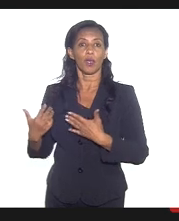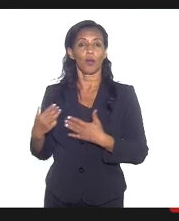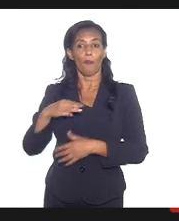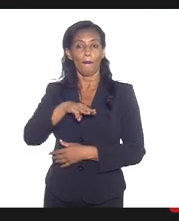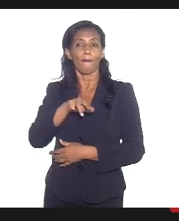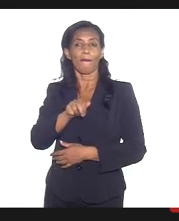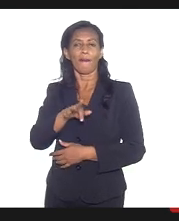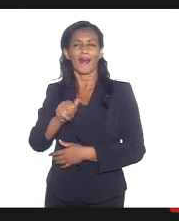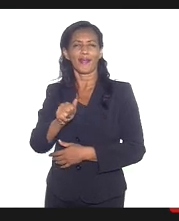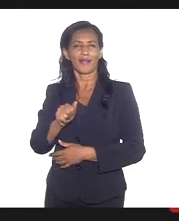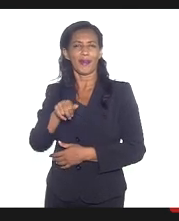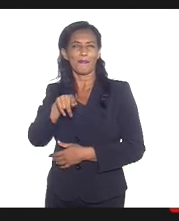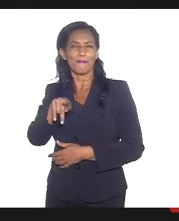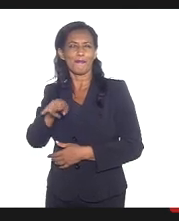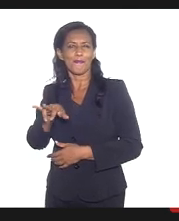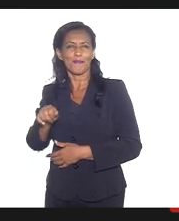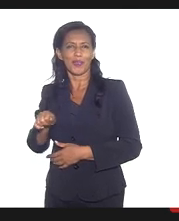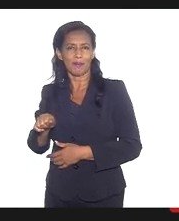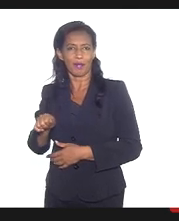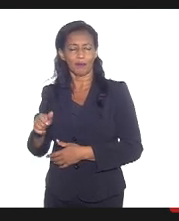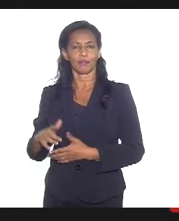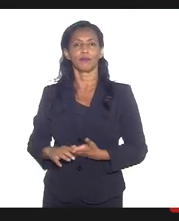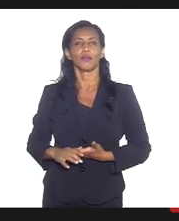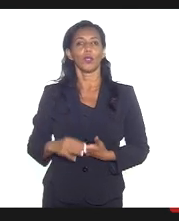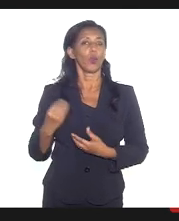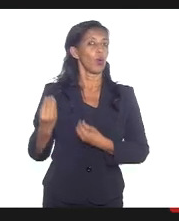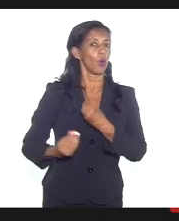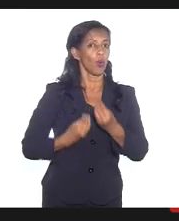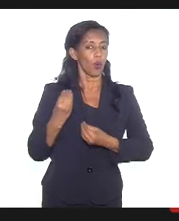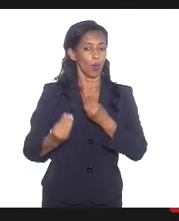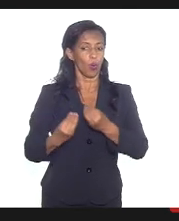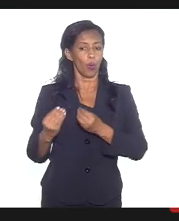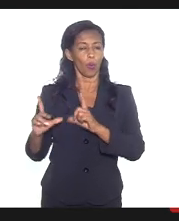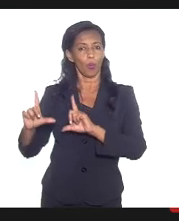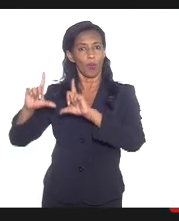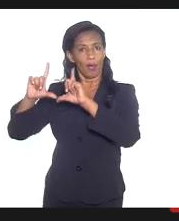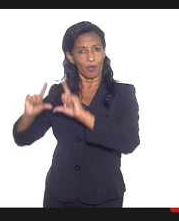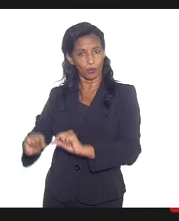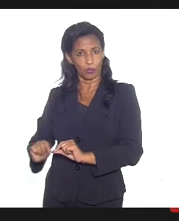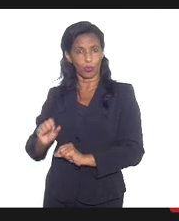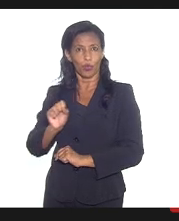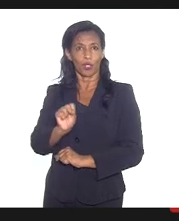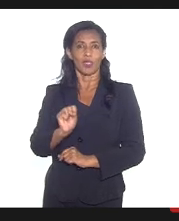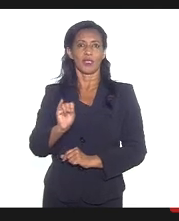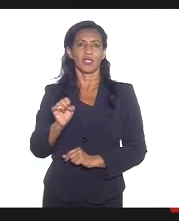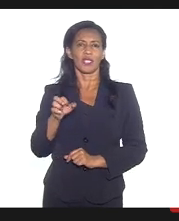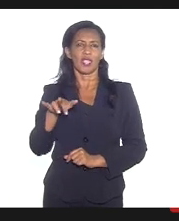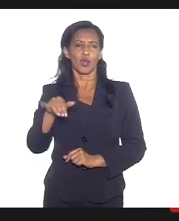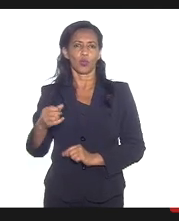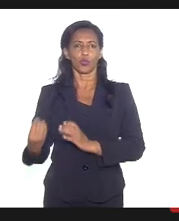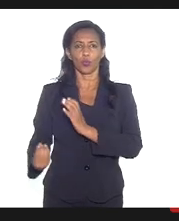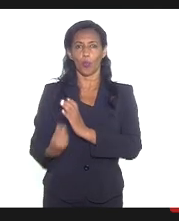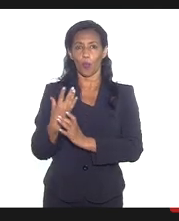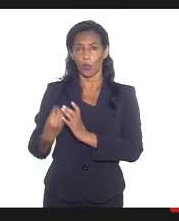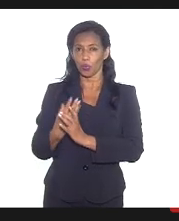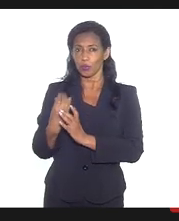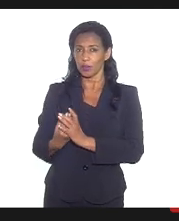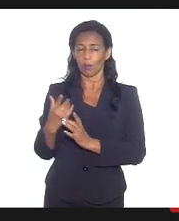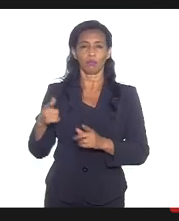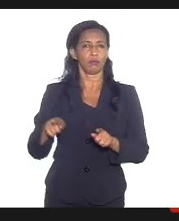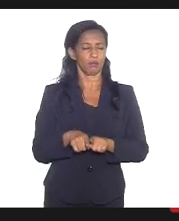matéria-prima, então, na indústria petroquímica, como redutor siderúrgico e em produção de polímeros,